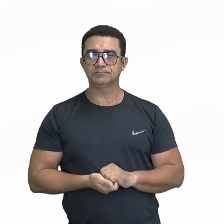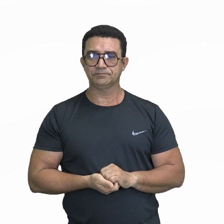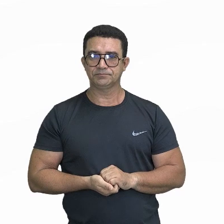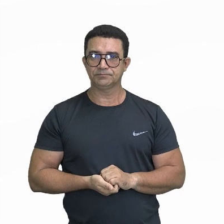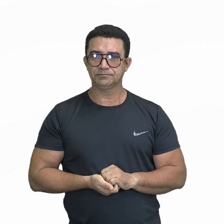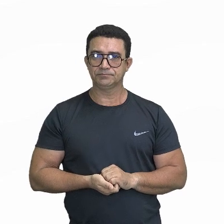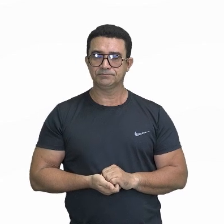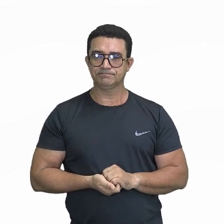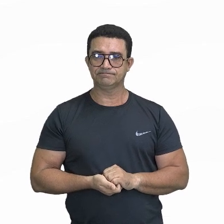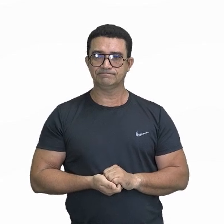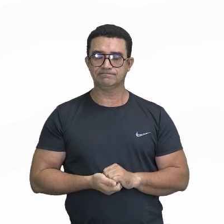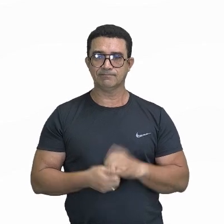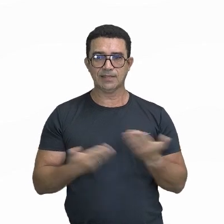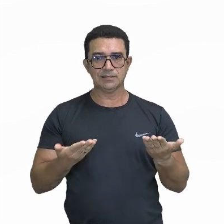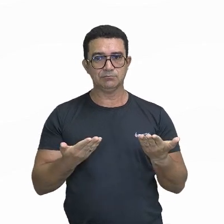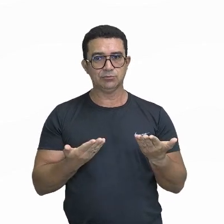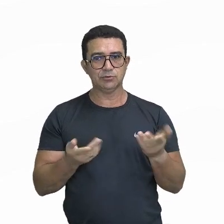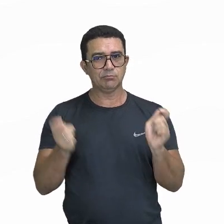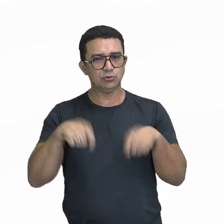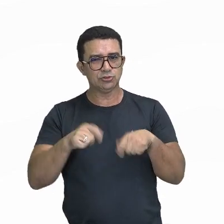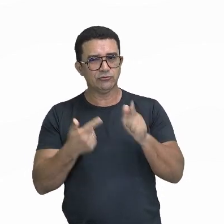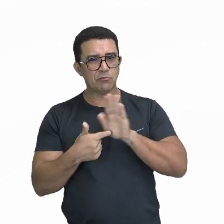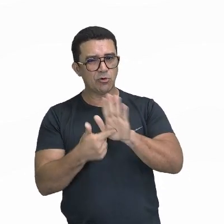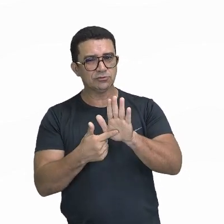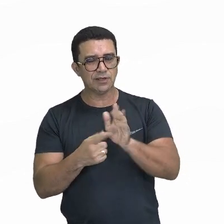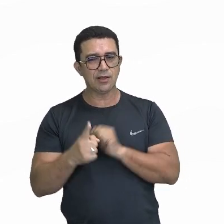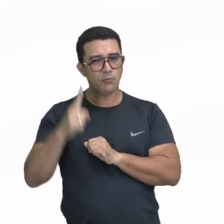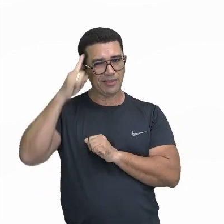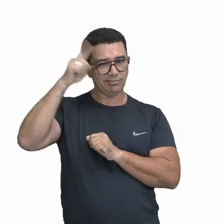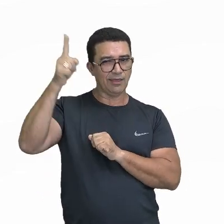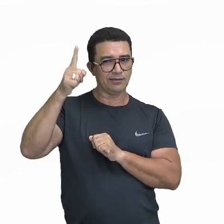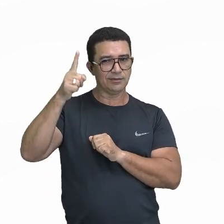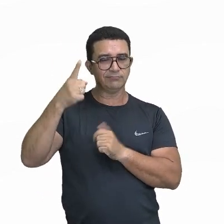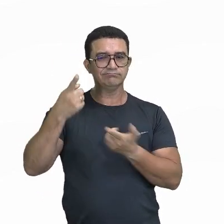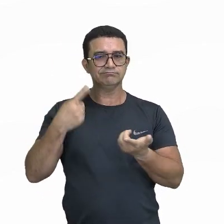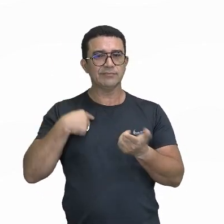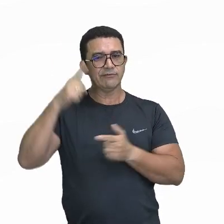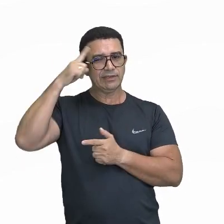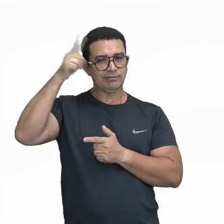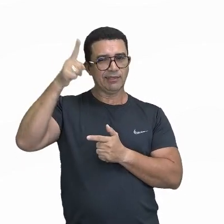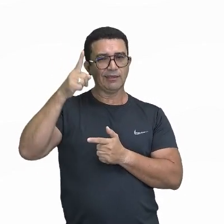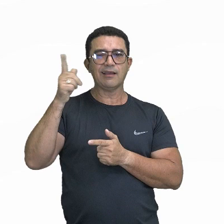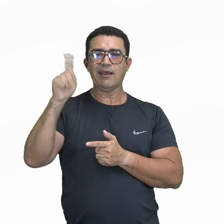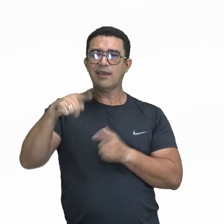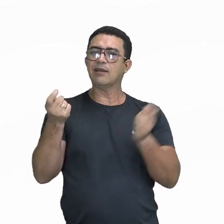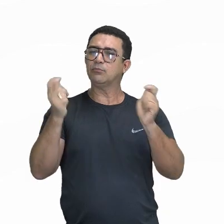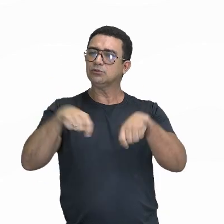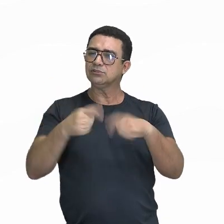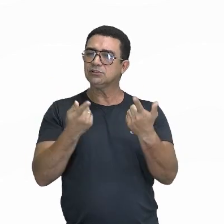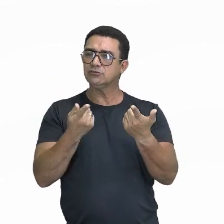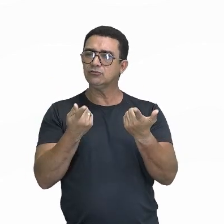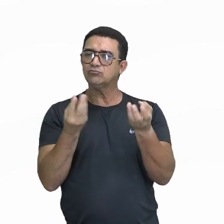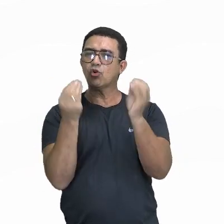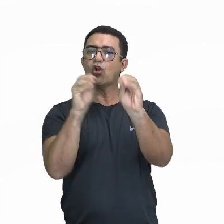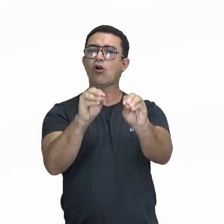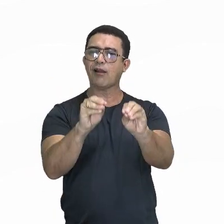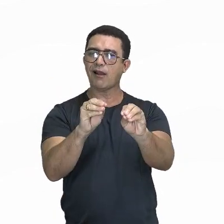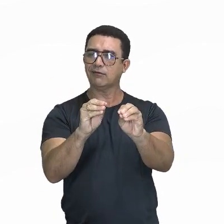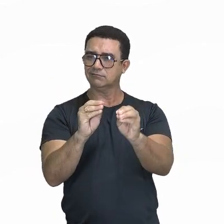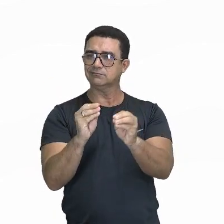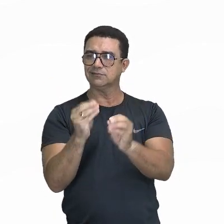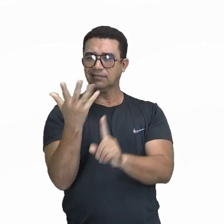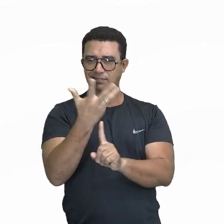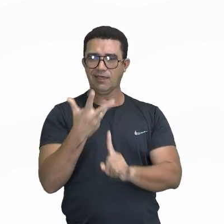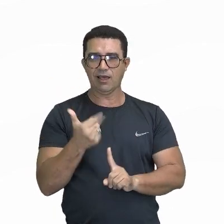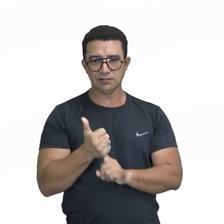concretizar-se. Uma ideia pode ser materializada artificialmente através de técnicas